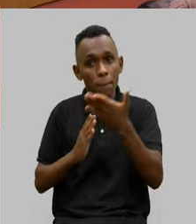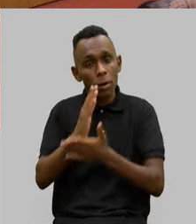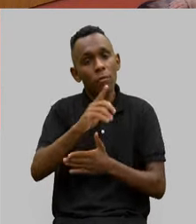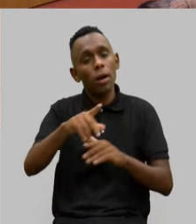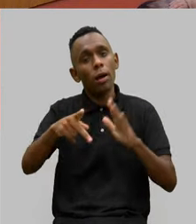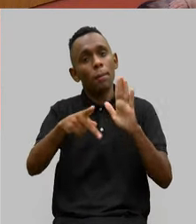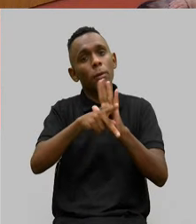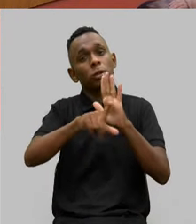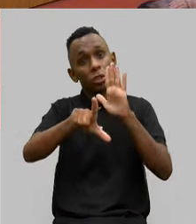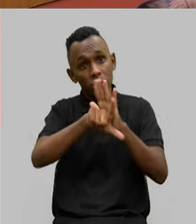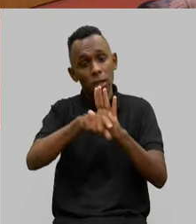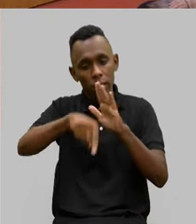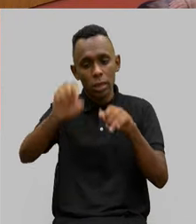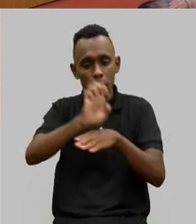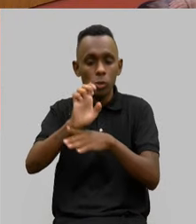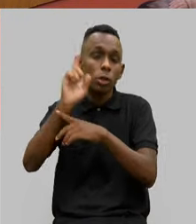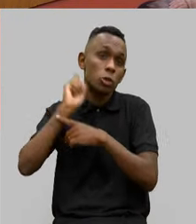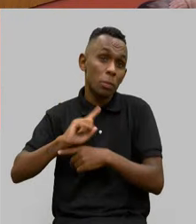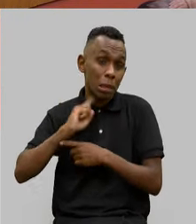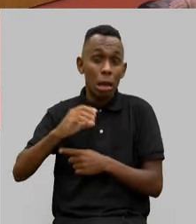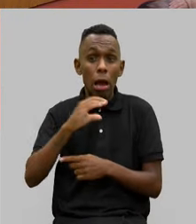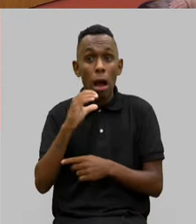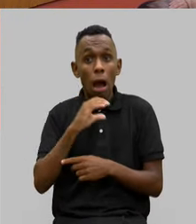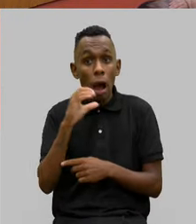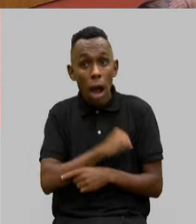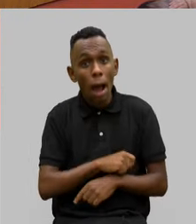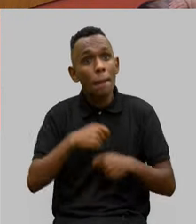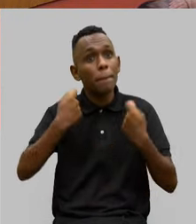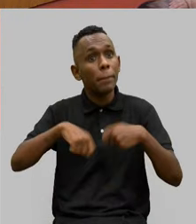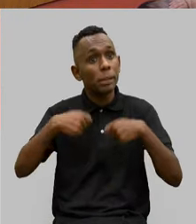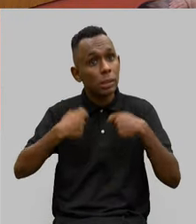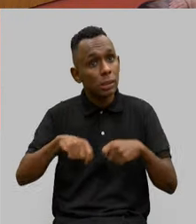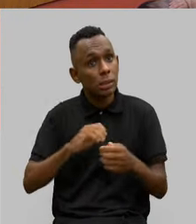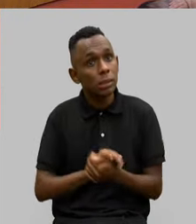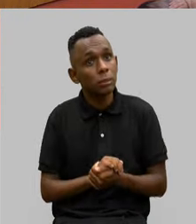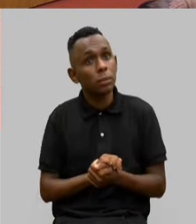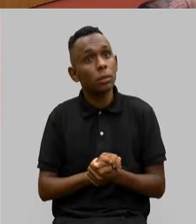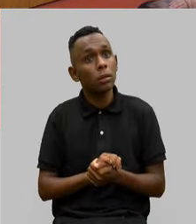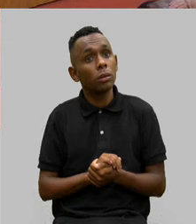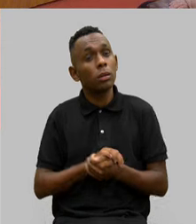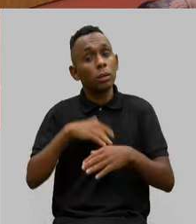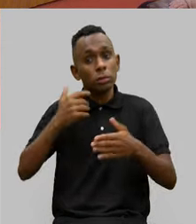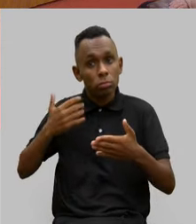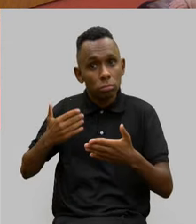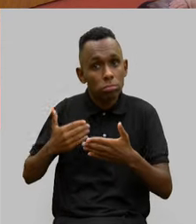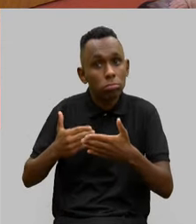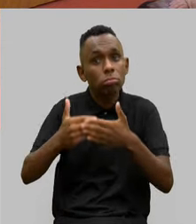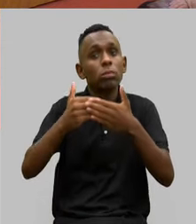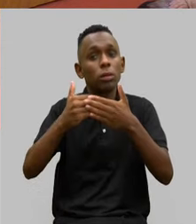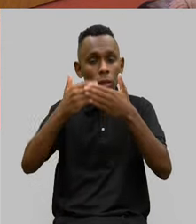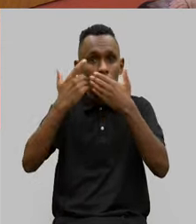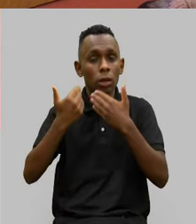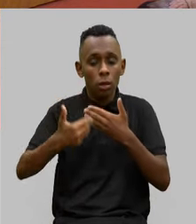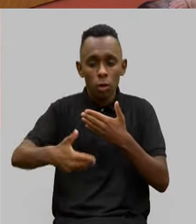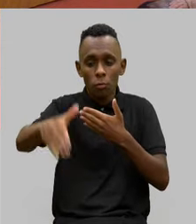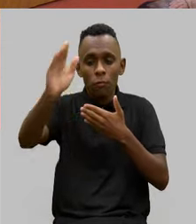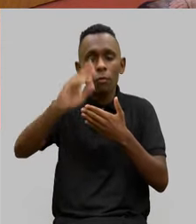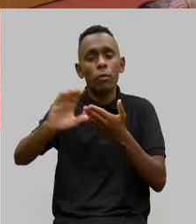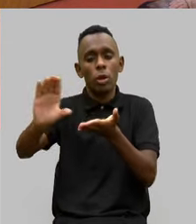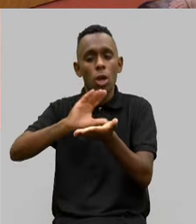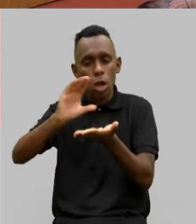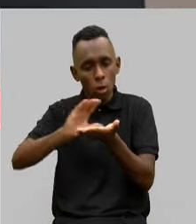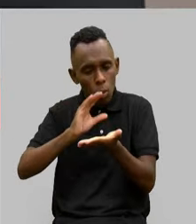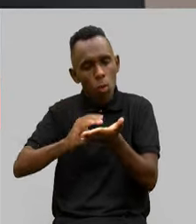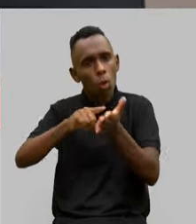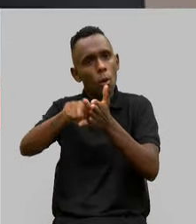Minas Gerais imediatamente a gente precisa dela para que a partir disso né mais recursos possam fluir a ciência